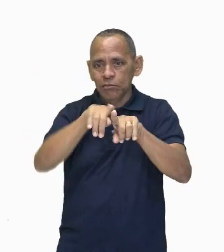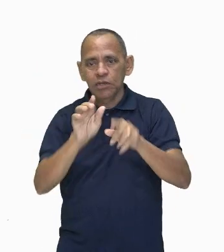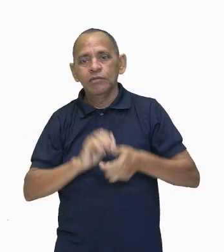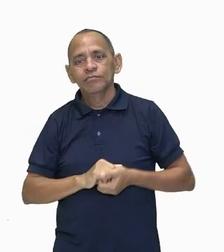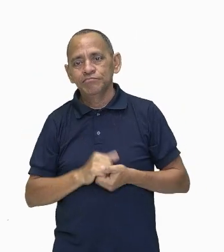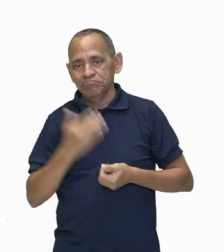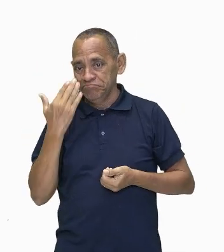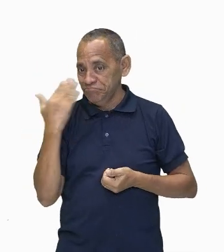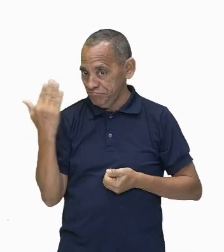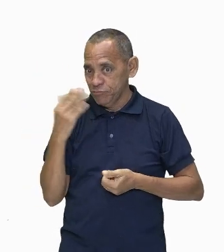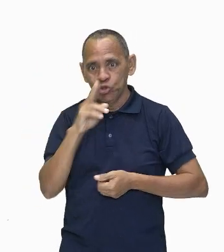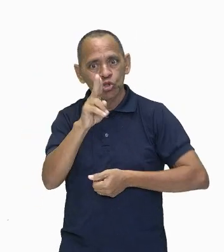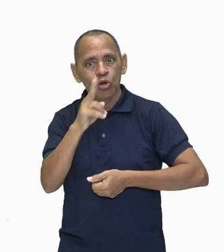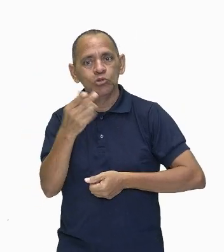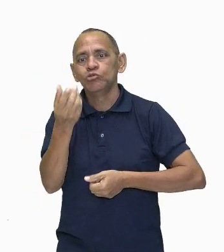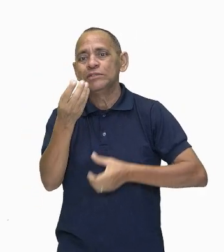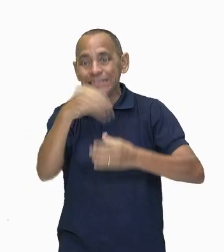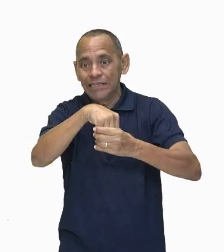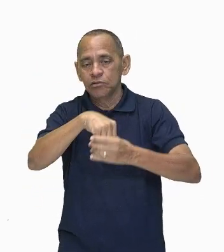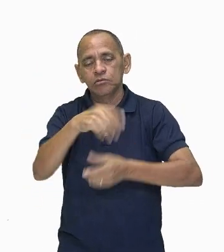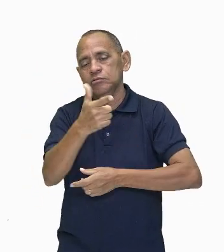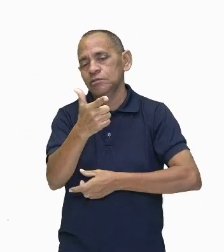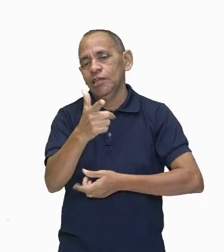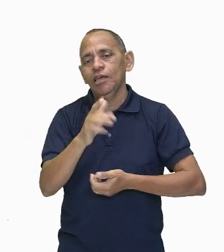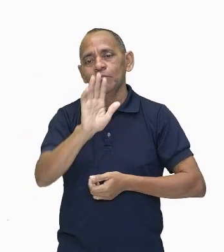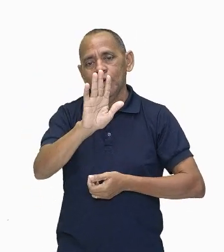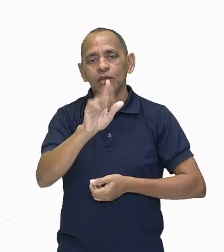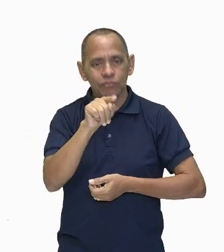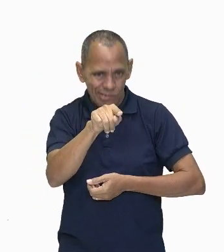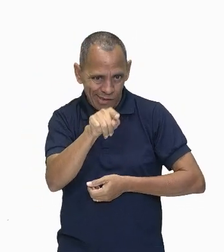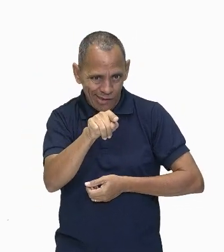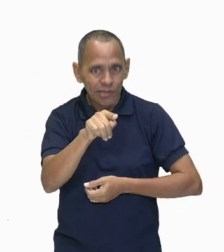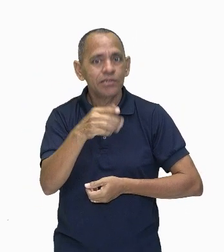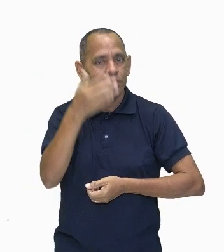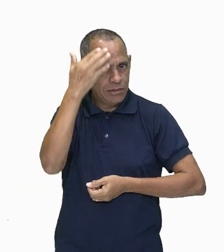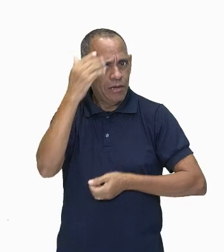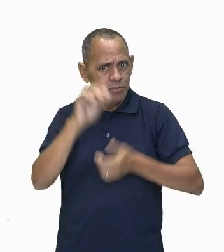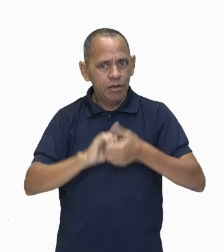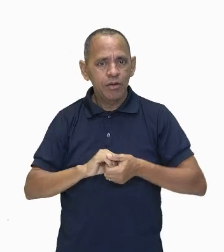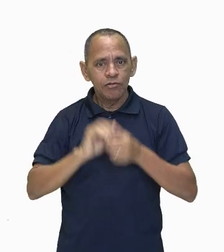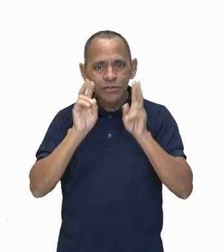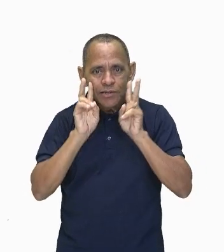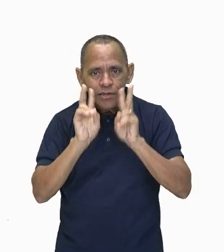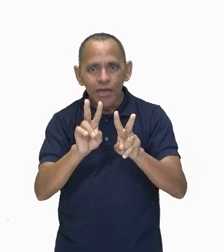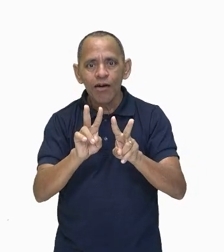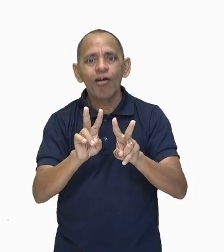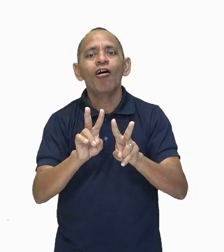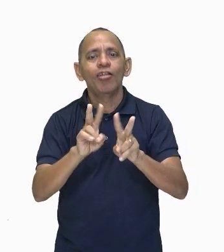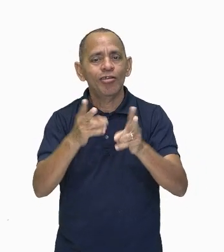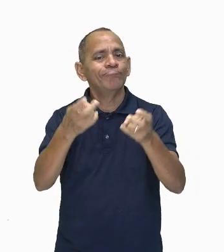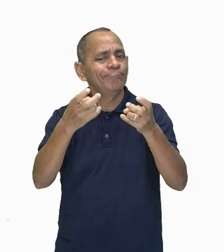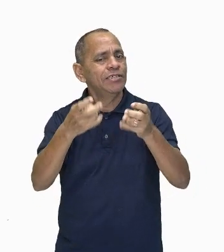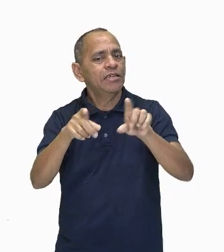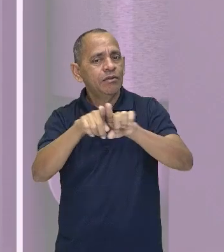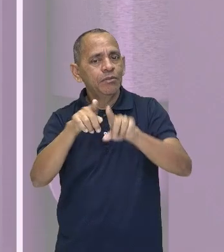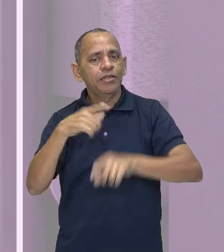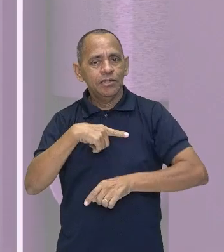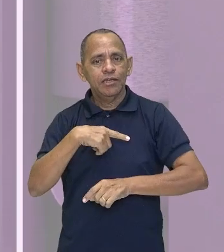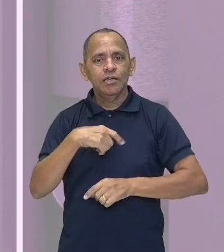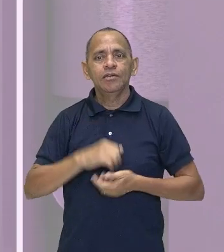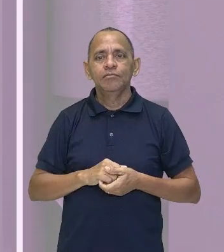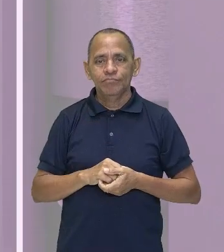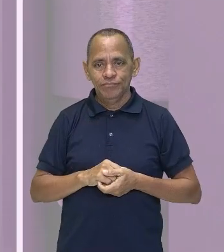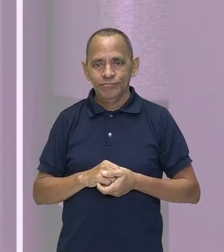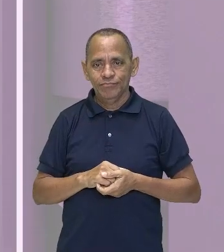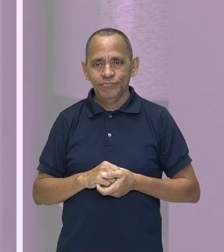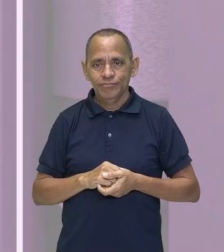não esteja lá escrito, evidenciado para vocês, tá bom? Então você bate o olho e você reconhece, então, os elementos de uma tabela, tá